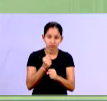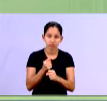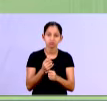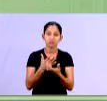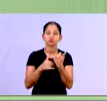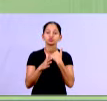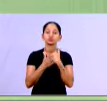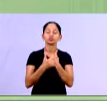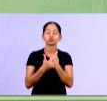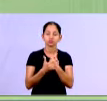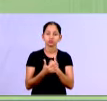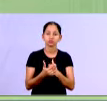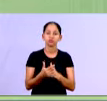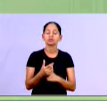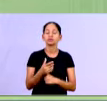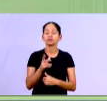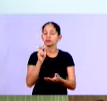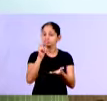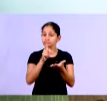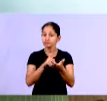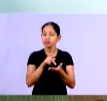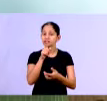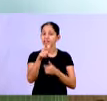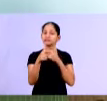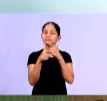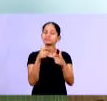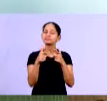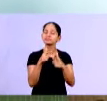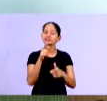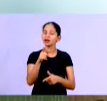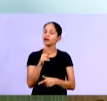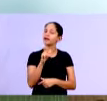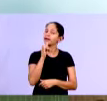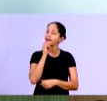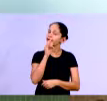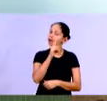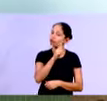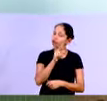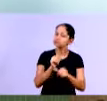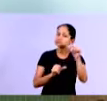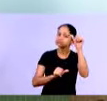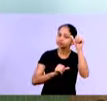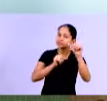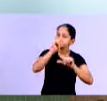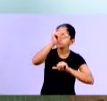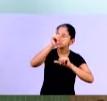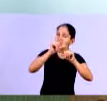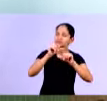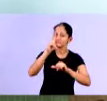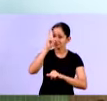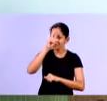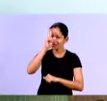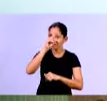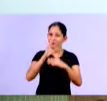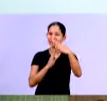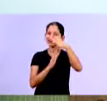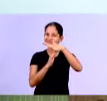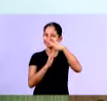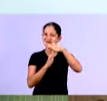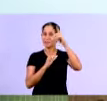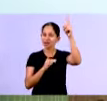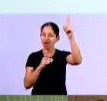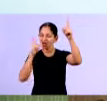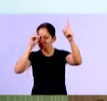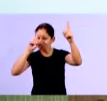pagar, ok? Nesse problema, você verificou que teve uma situação que teve que fazer alteração. Eu tenho tempo em